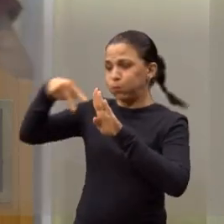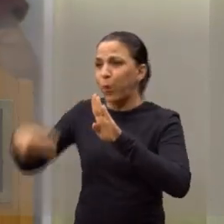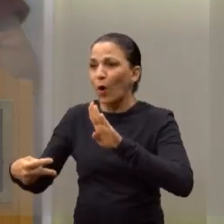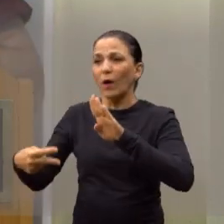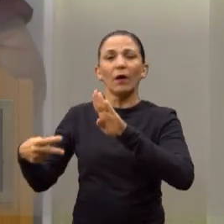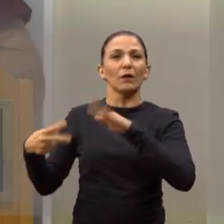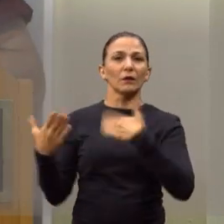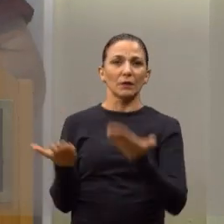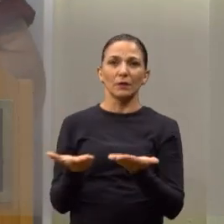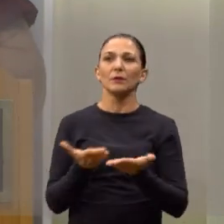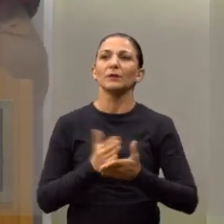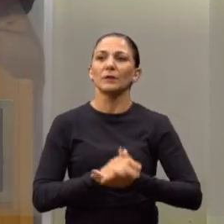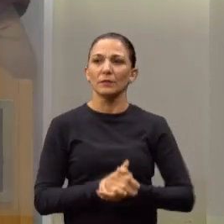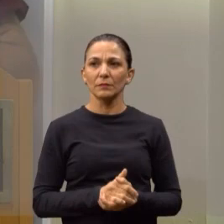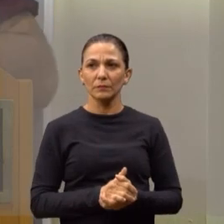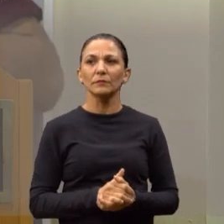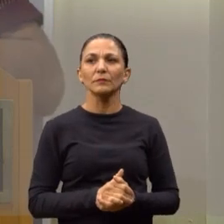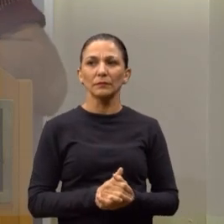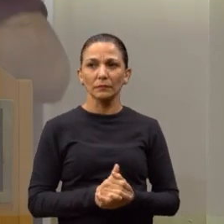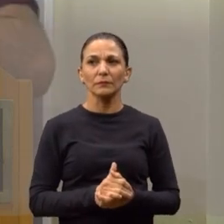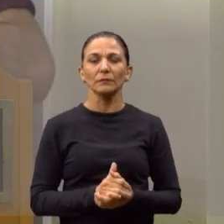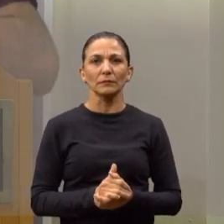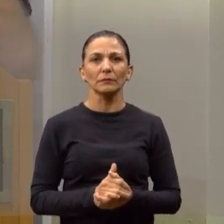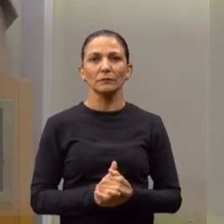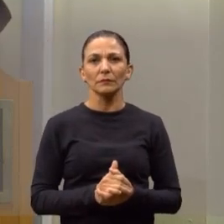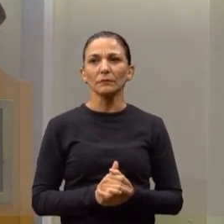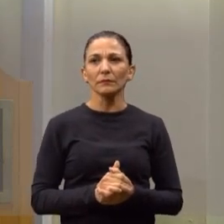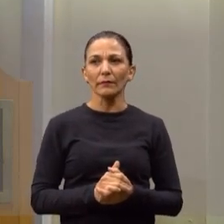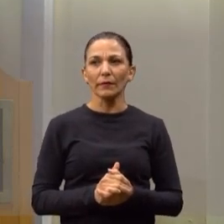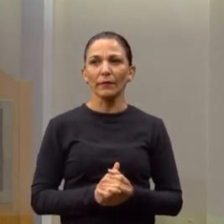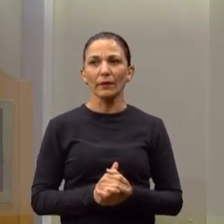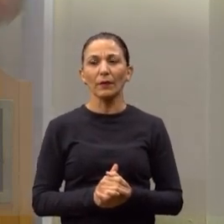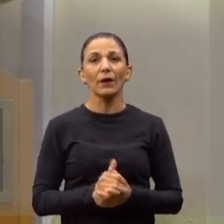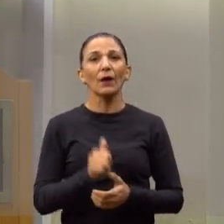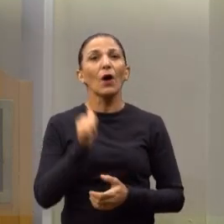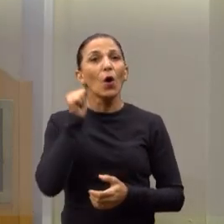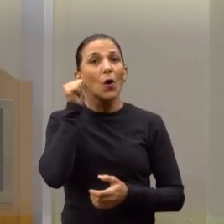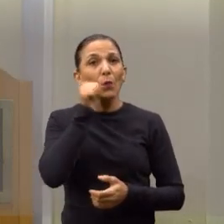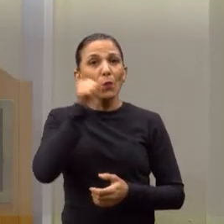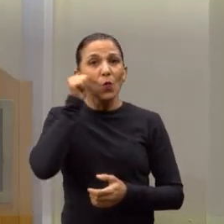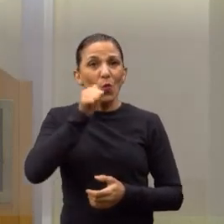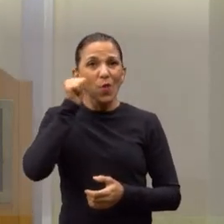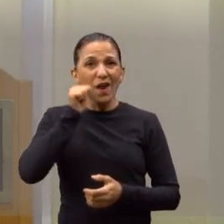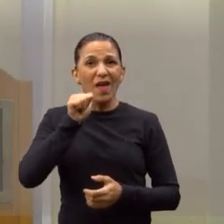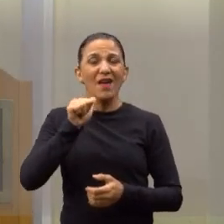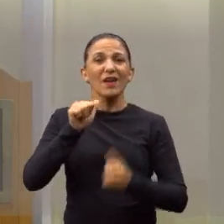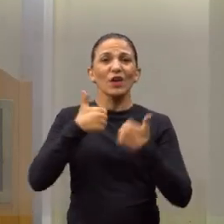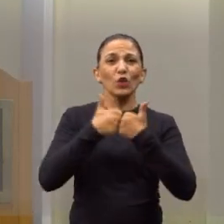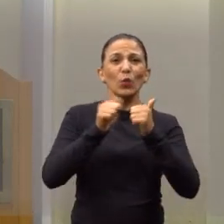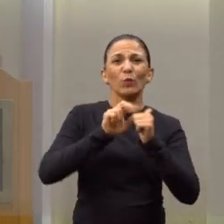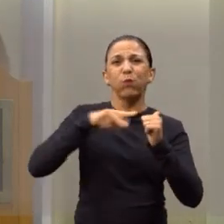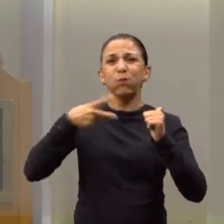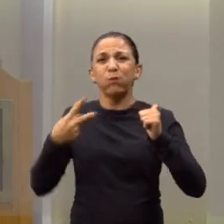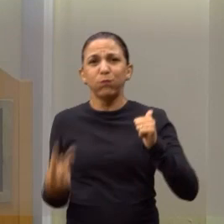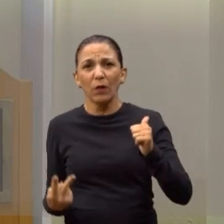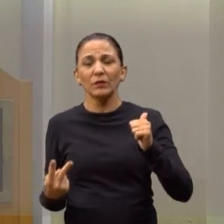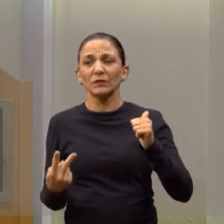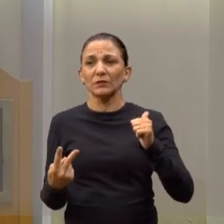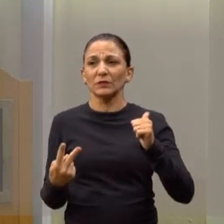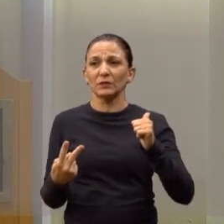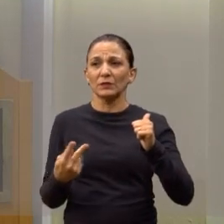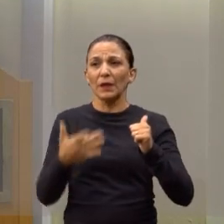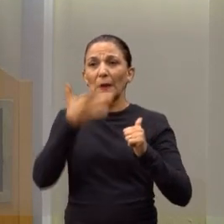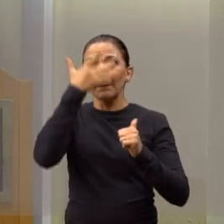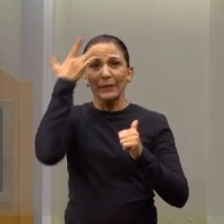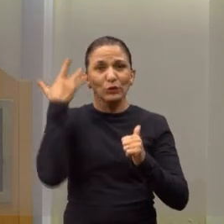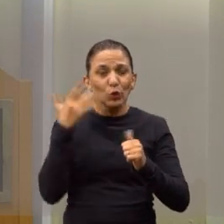lá. E aí eu queria trazer essa questão da senhora que caiu ontem, que foi noticiado pela Cidade On. Uma senhora teve a